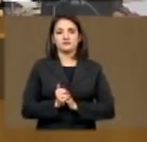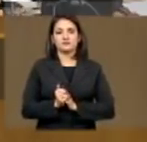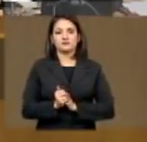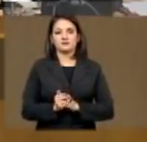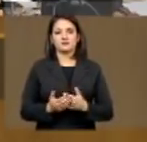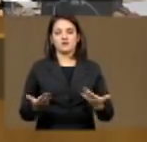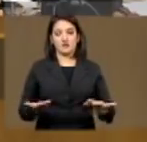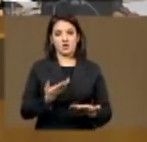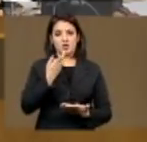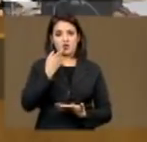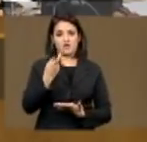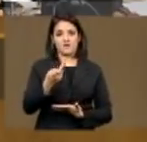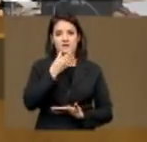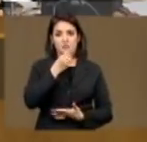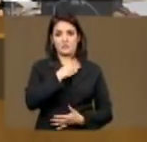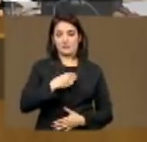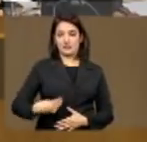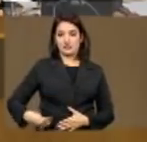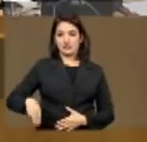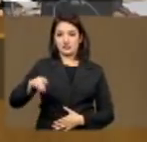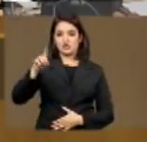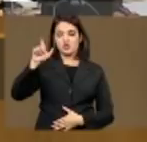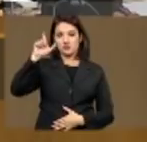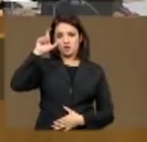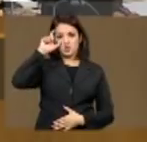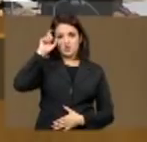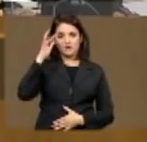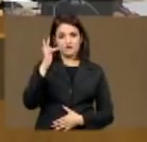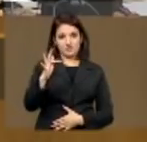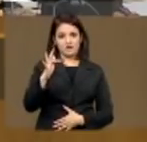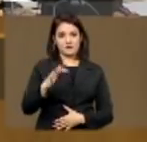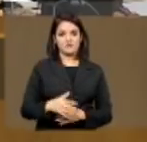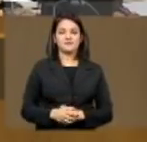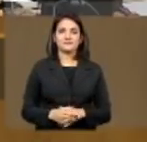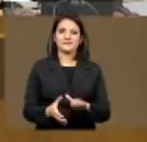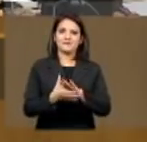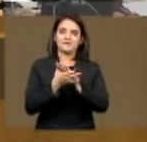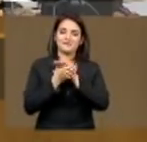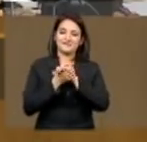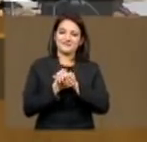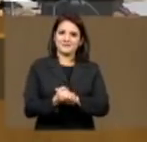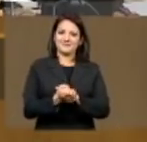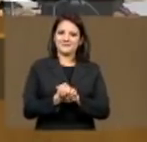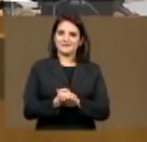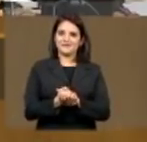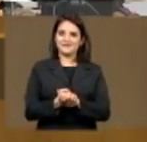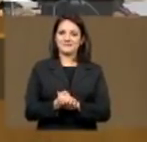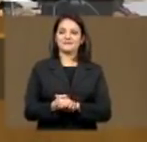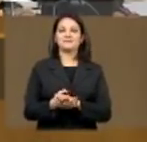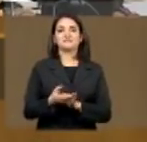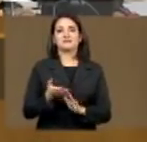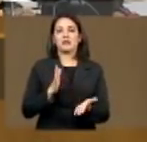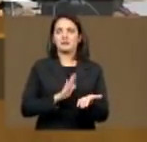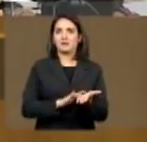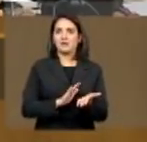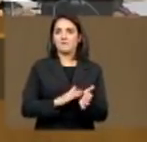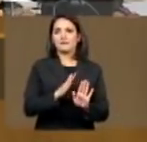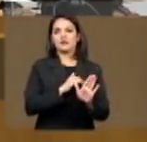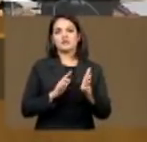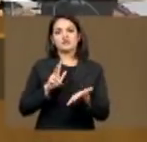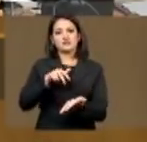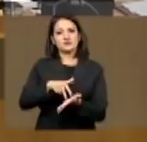para o senhor presidente - paris cumprimento às sustentações orais que aportaram